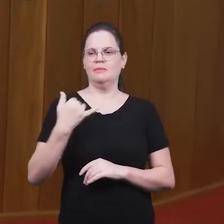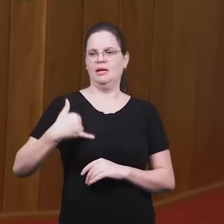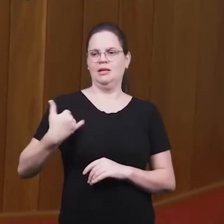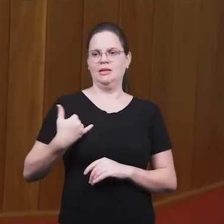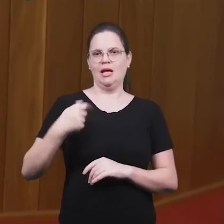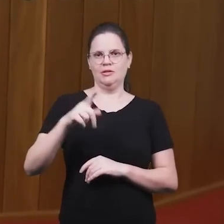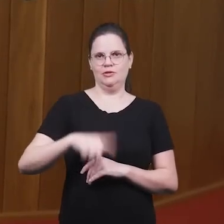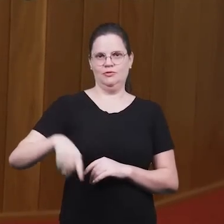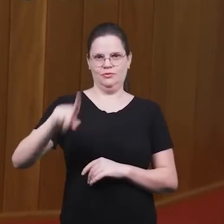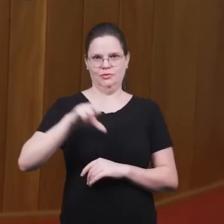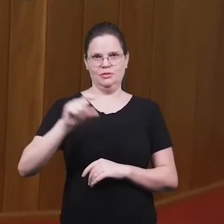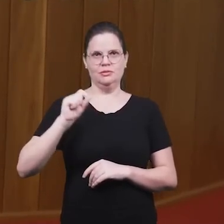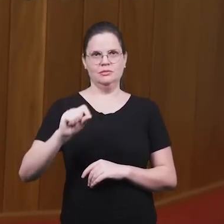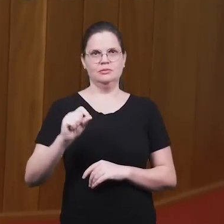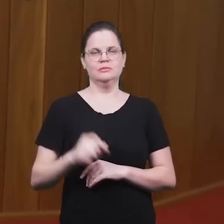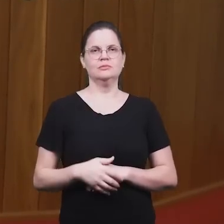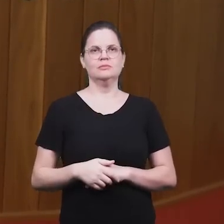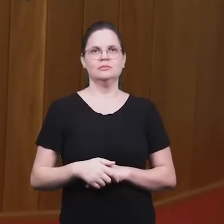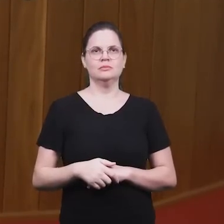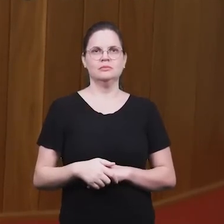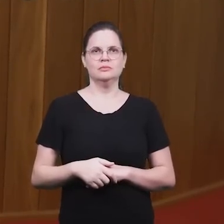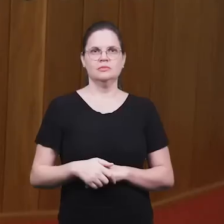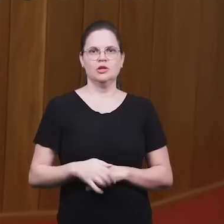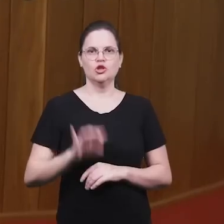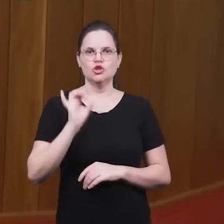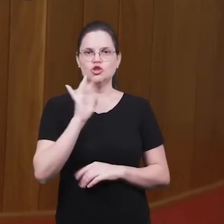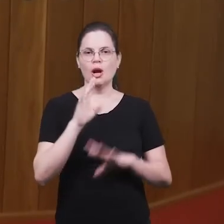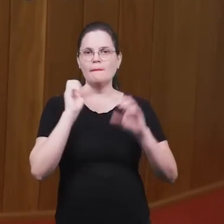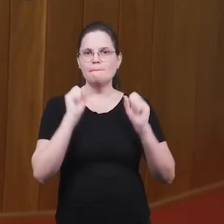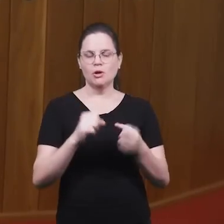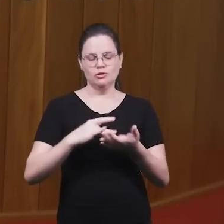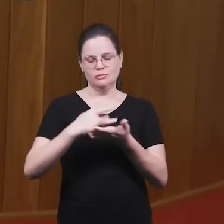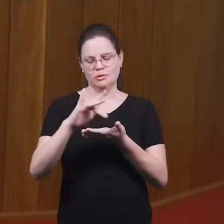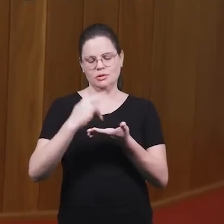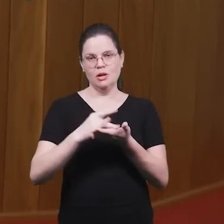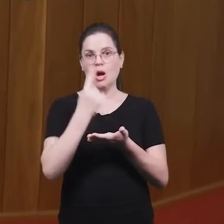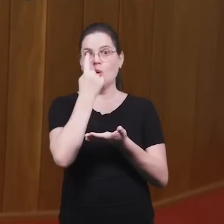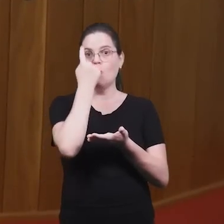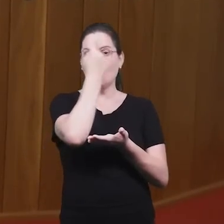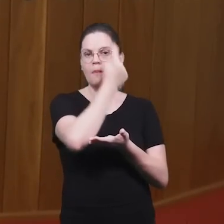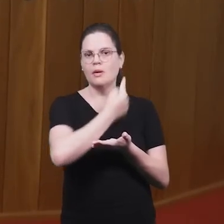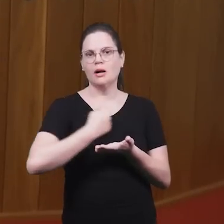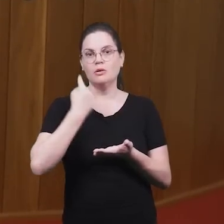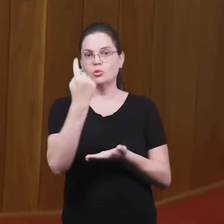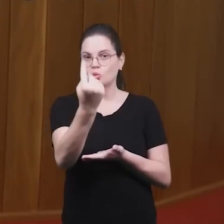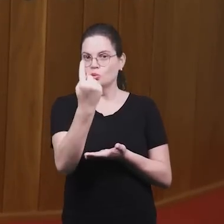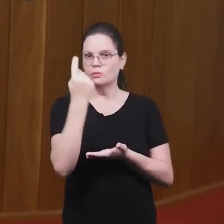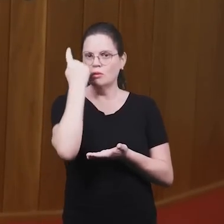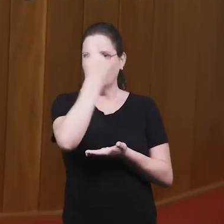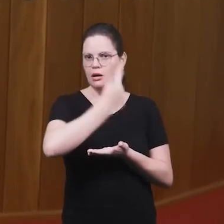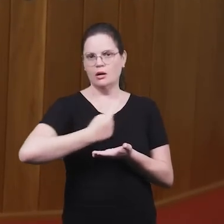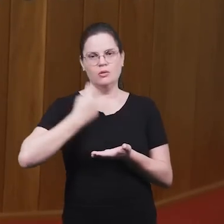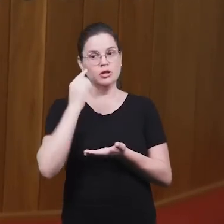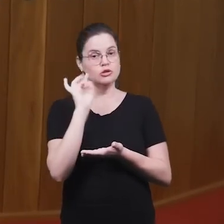sabia que para a idade de vocês é no máximo 1 hora o dia